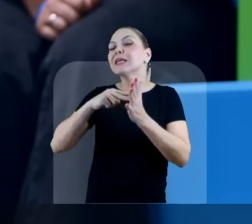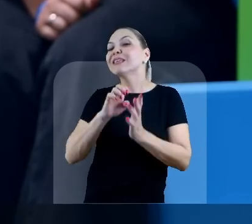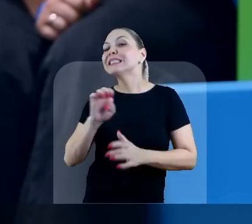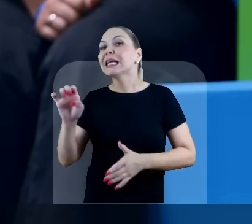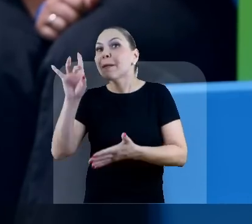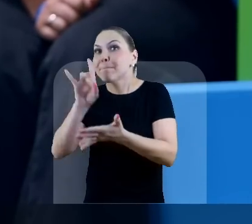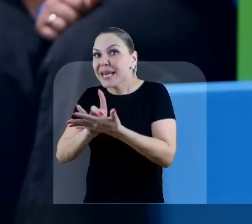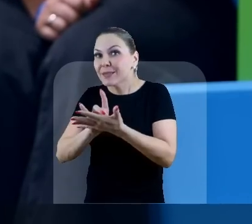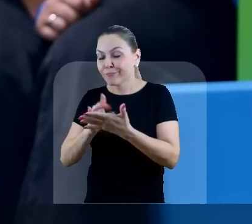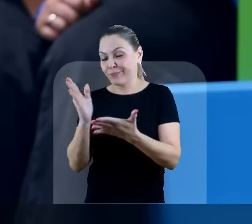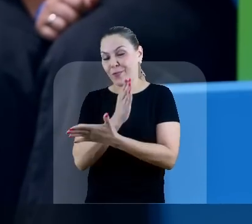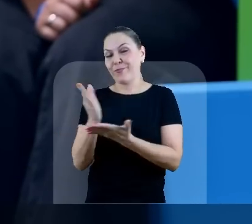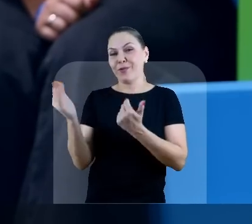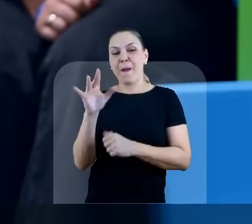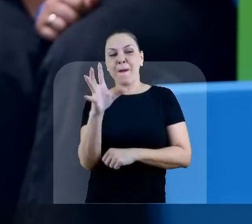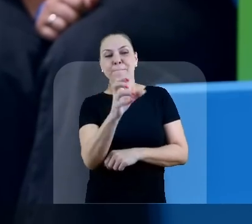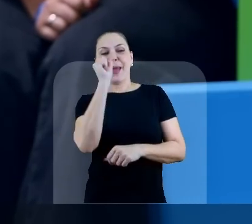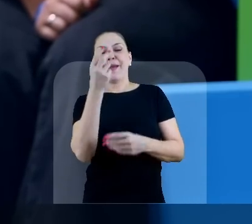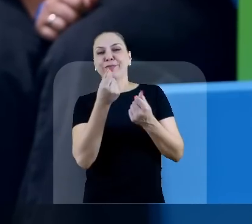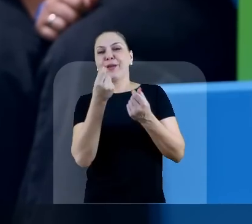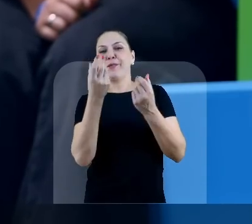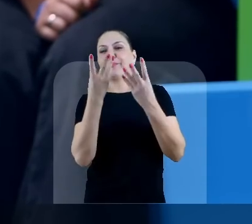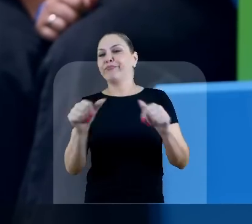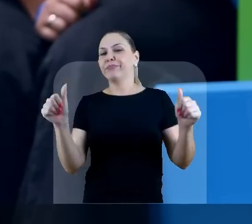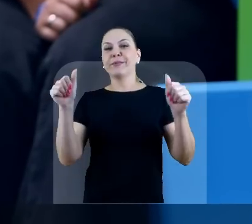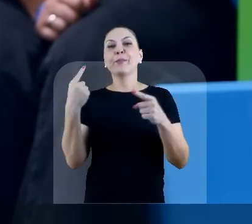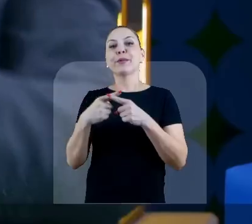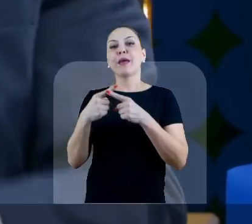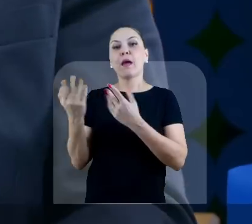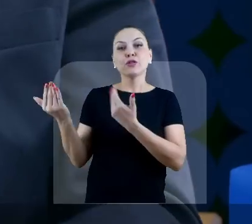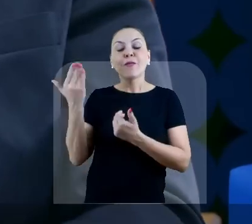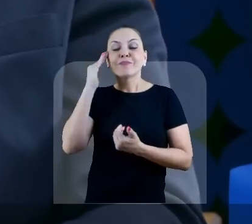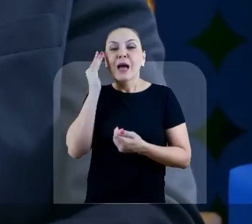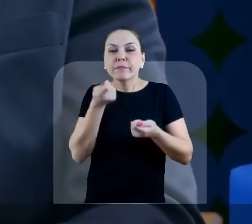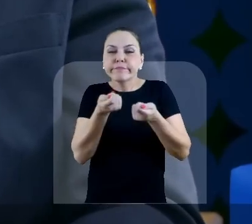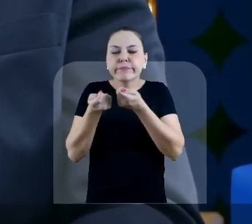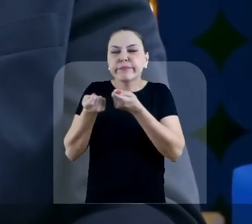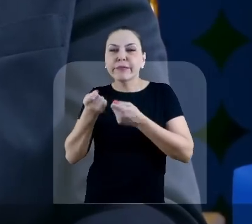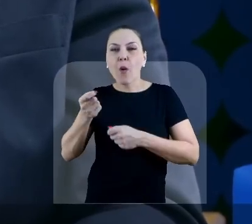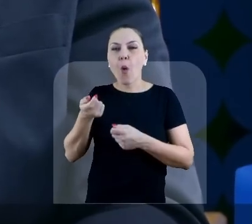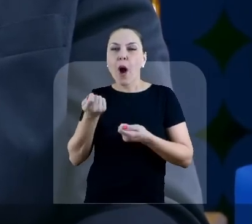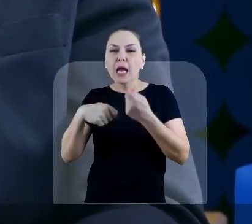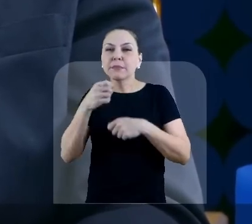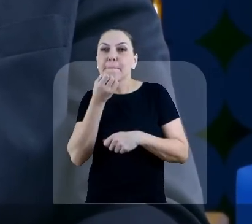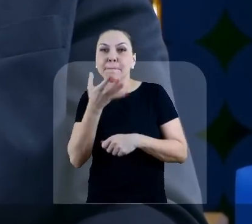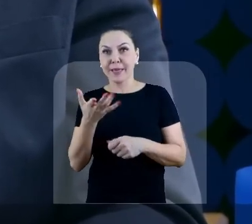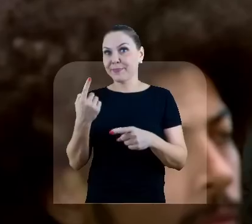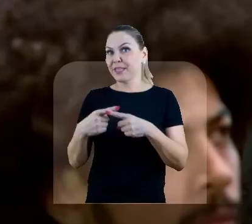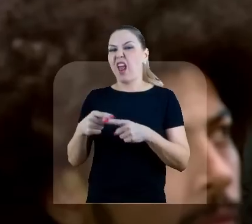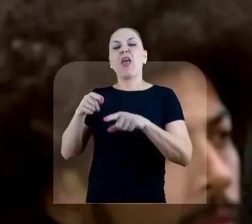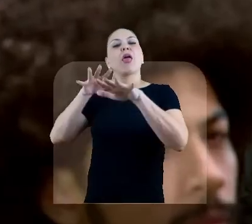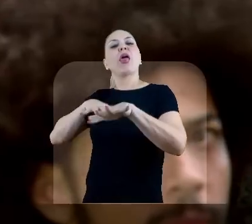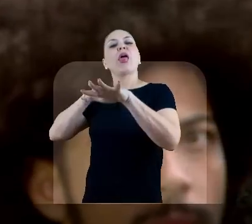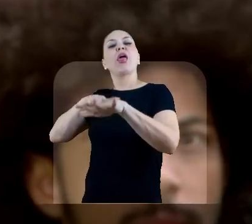E muitas vezes a molecada e os pais morrem, pegam a herança e pouco tempo destrói tudo aquilo porque não sabe administrar. A militância está na moda, né, presidente? Hoje em